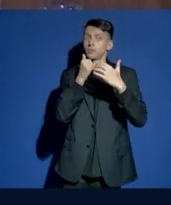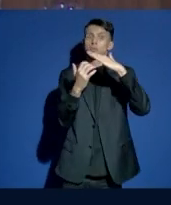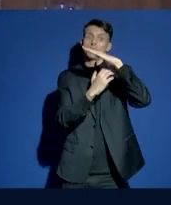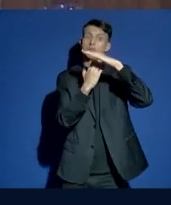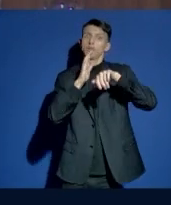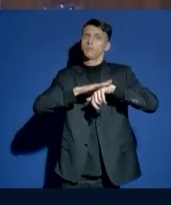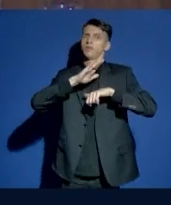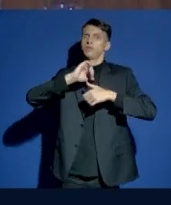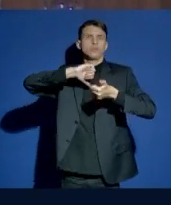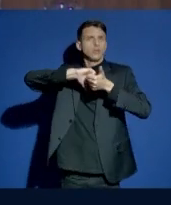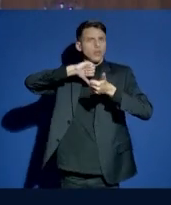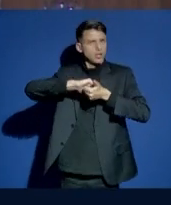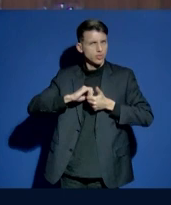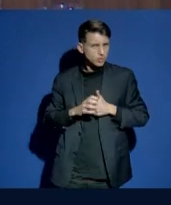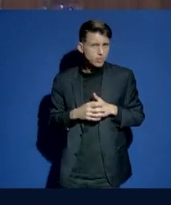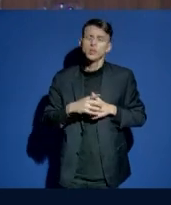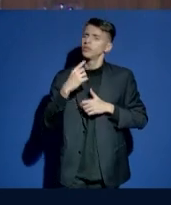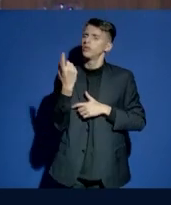eficiente. Nós temos